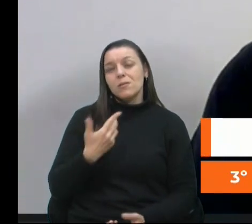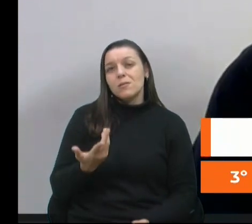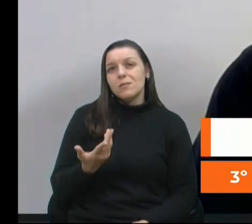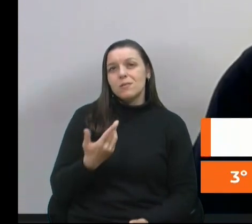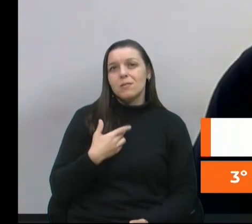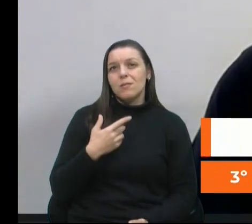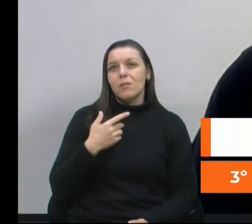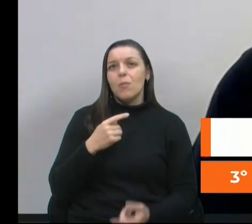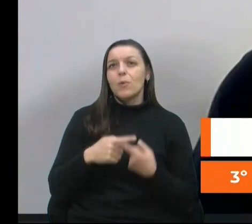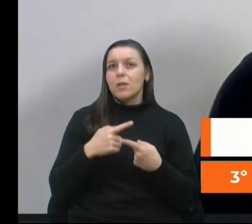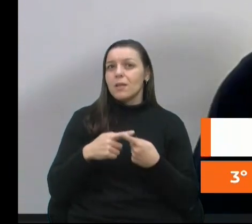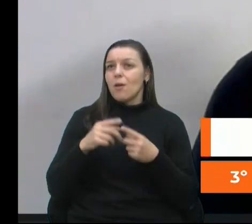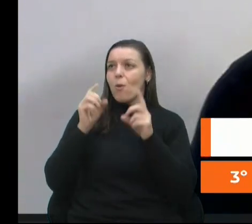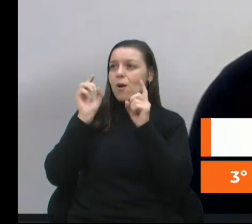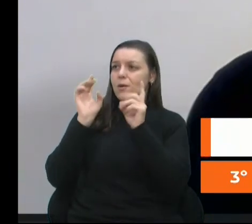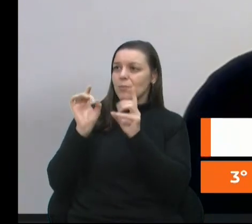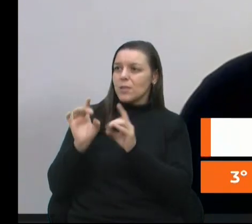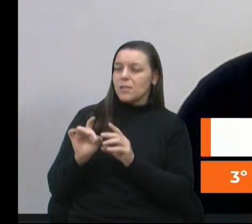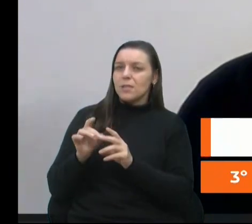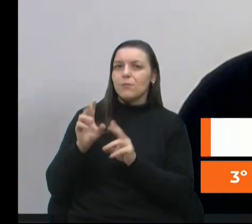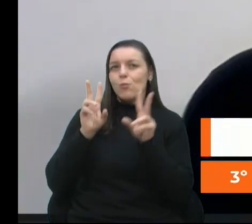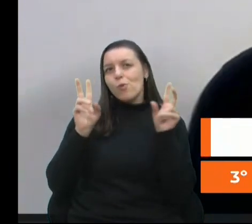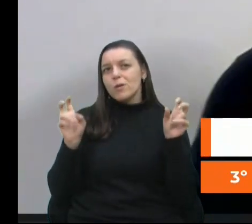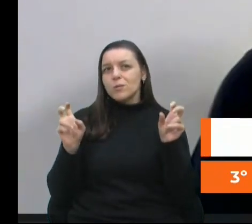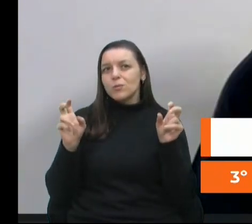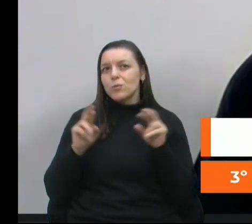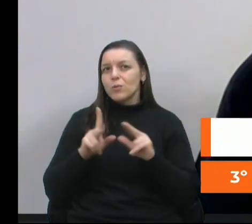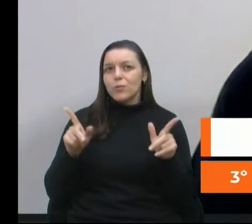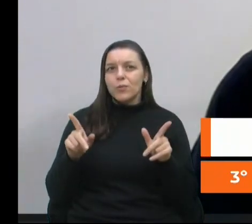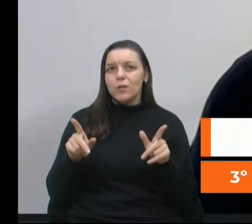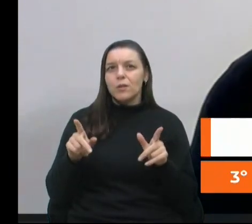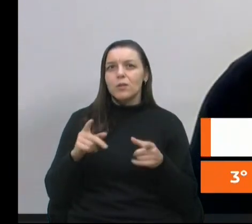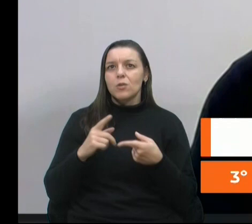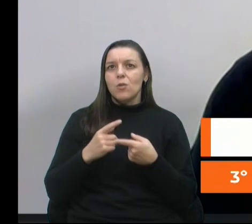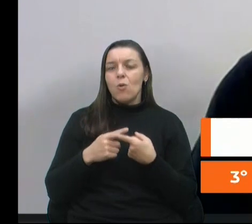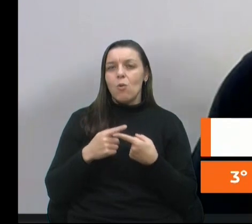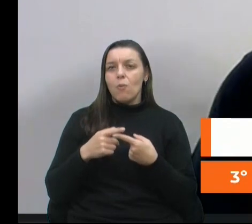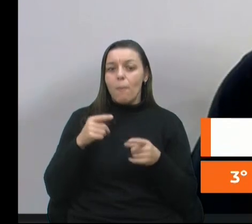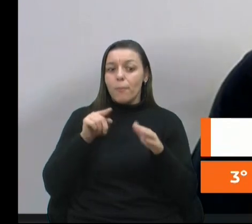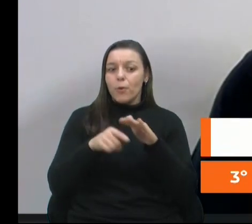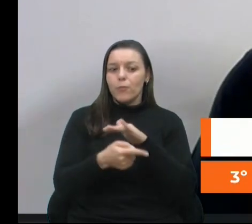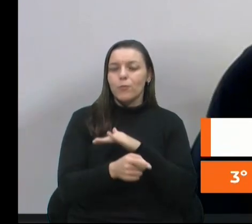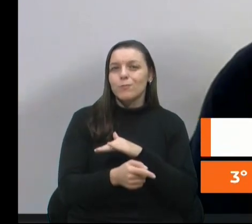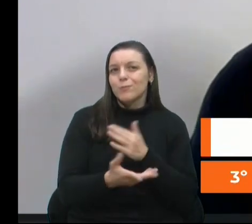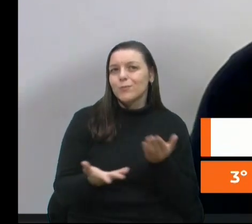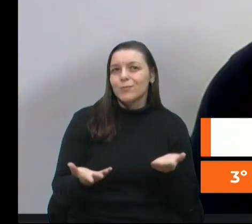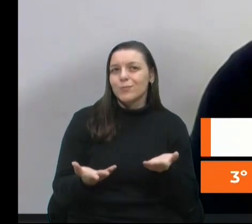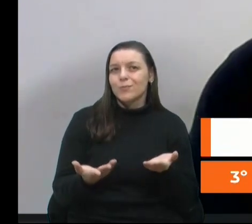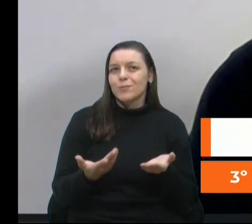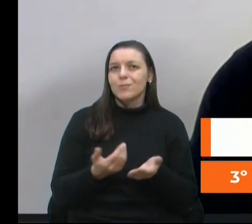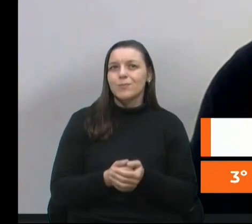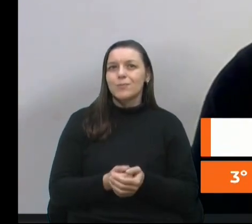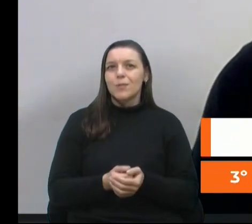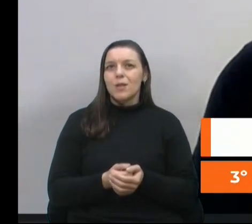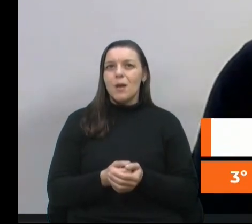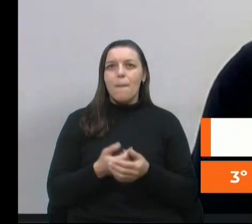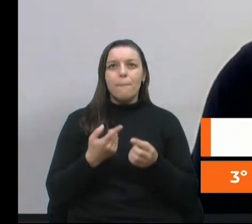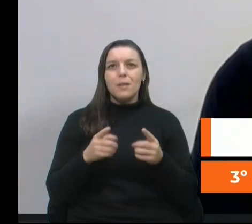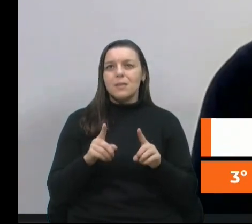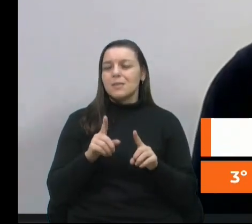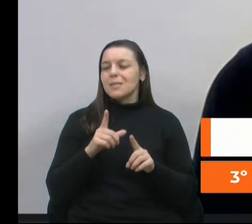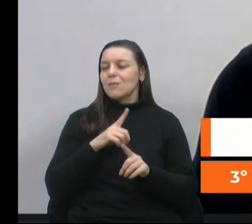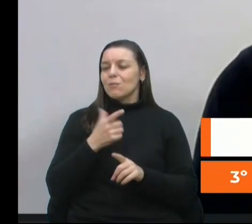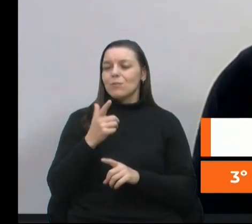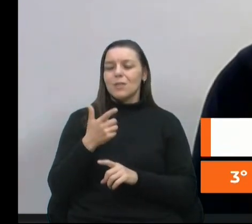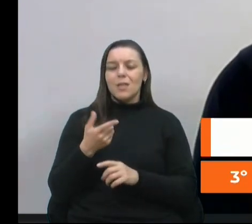vezes pode ser um assunto bem específico, às vezes pode ser um assunto bem diferenciado, pode ser um assunto bem aprofundado, mas não